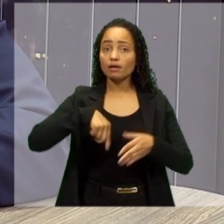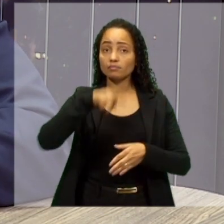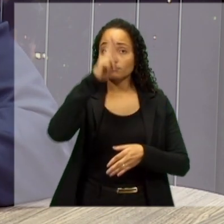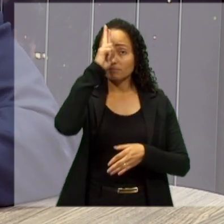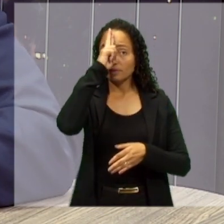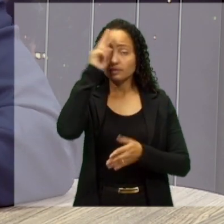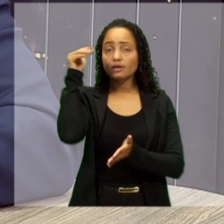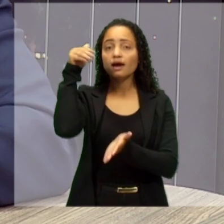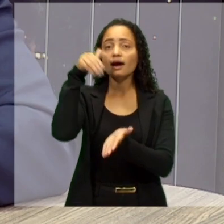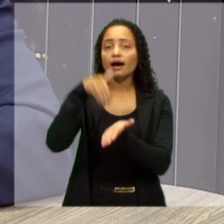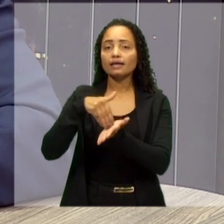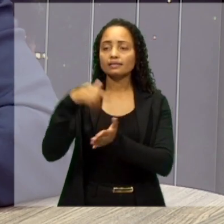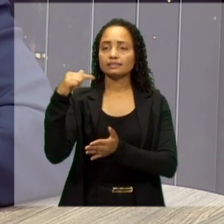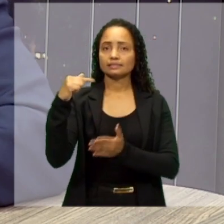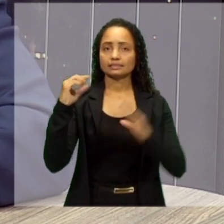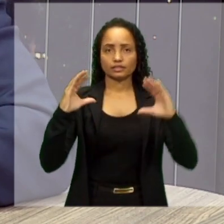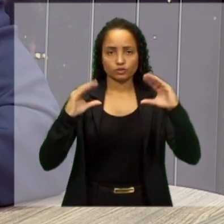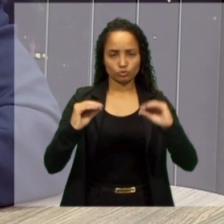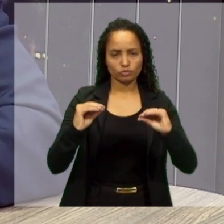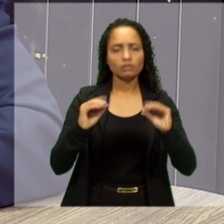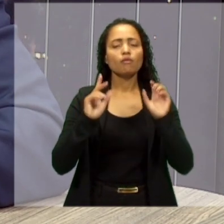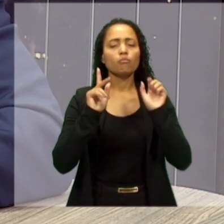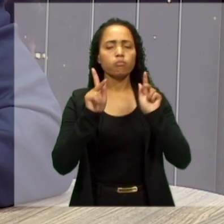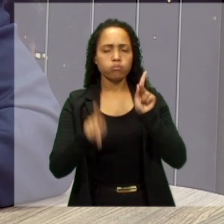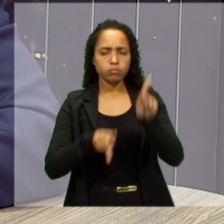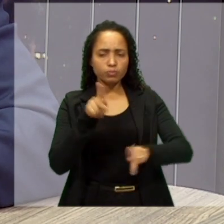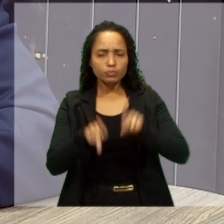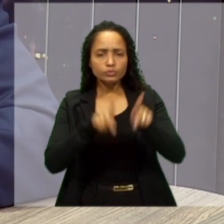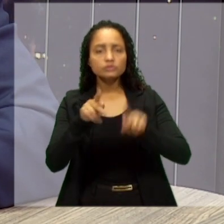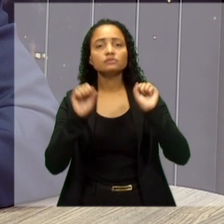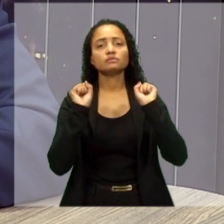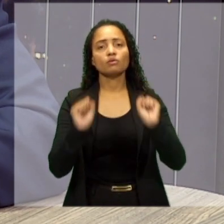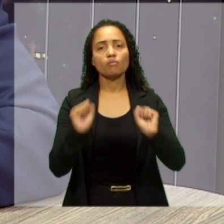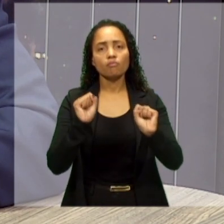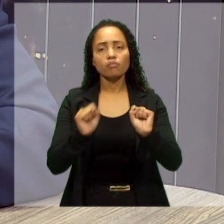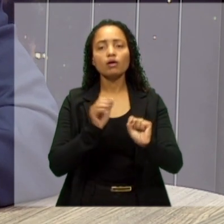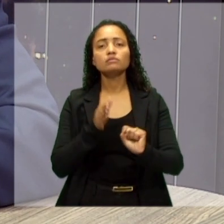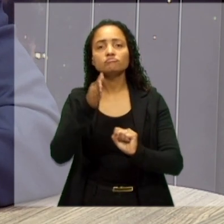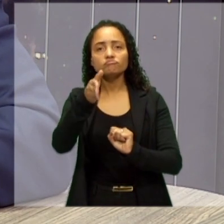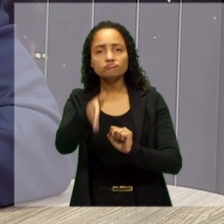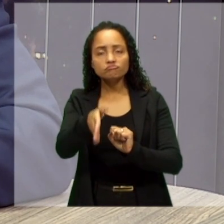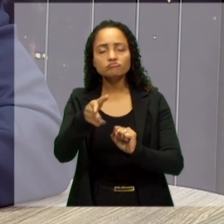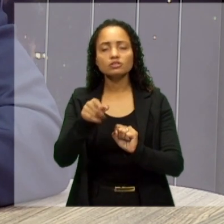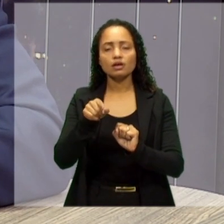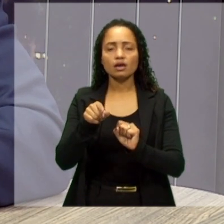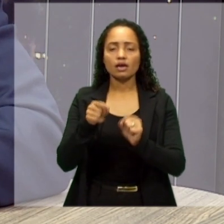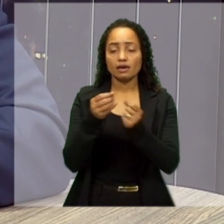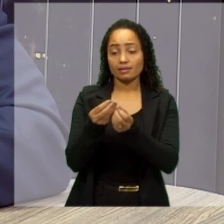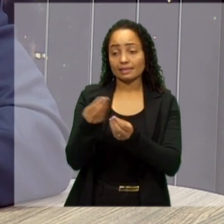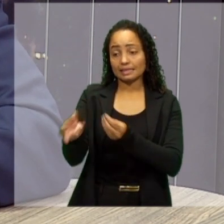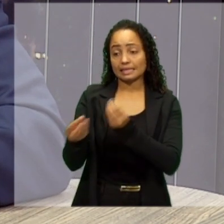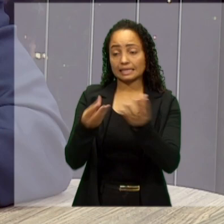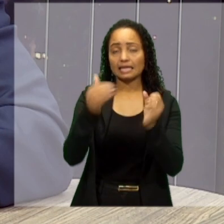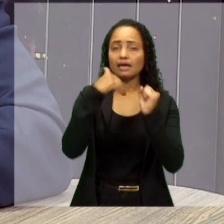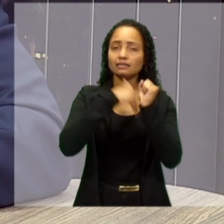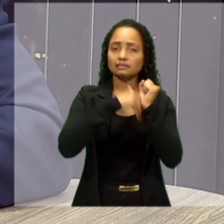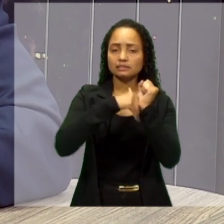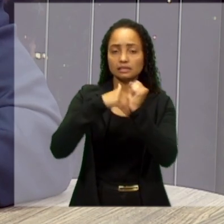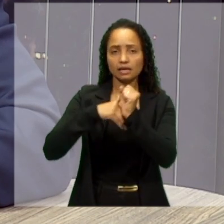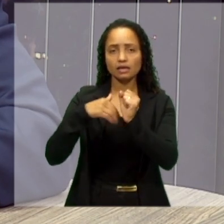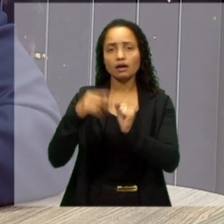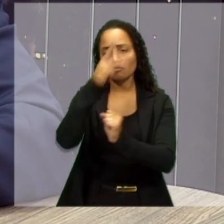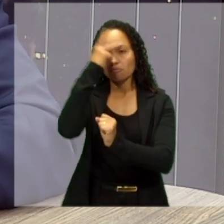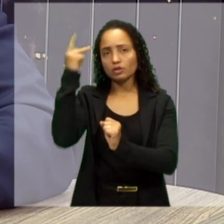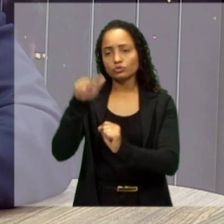às 7. A população, então, ao meio-dia ingressa no núcleo, onde são distribuídos senhas e a pessoa passa por